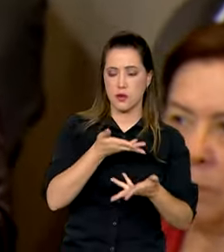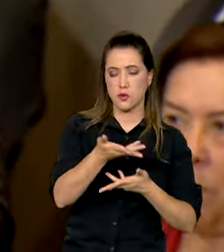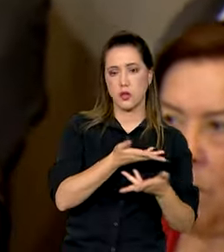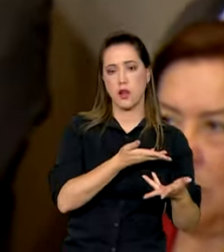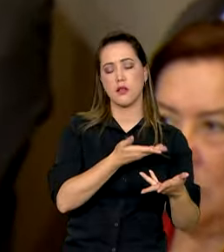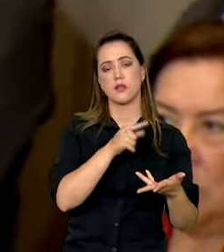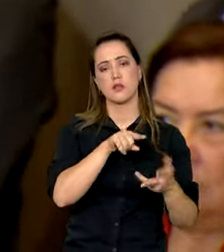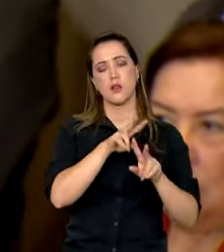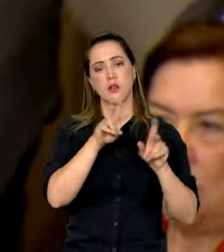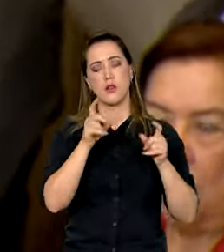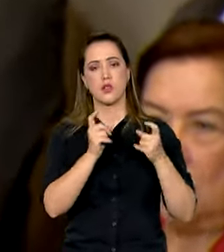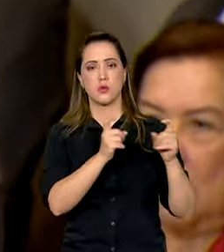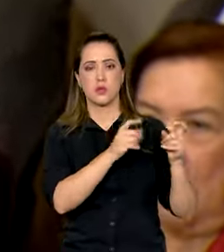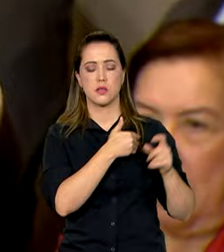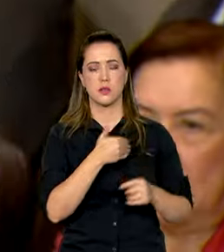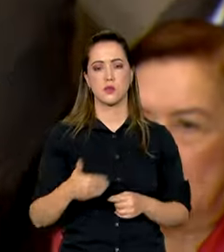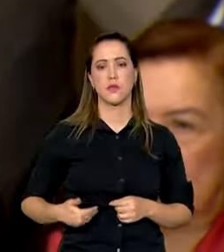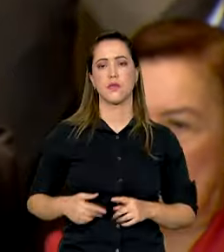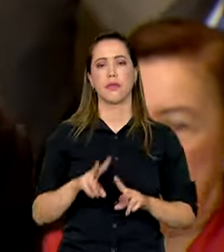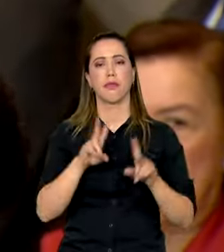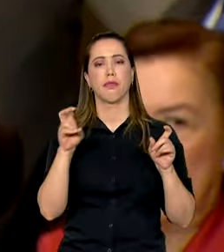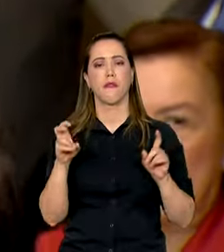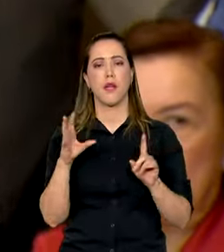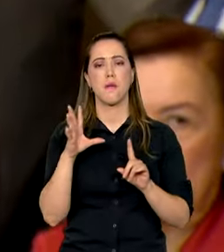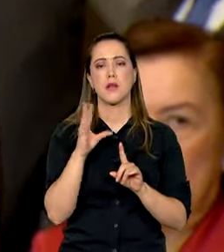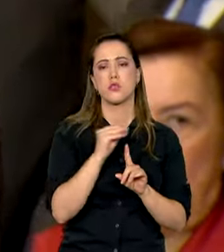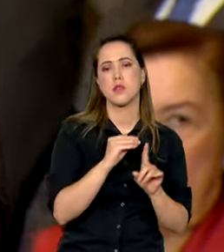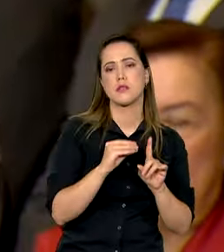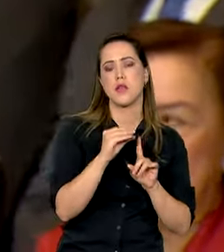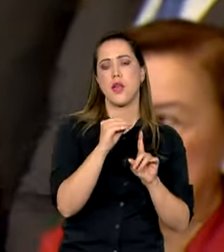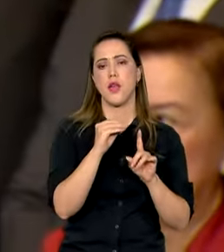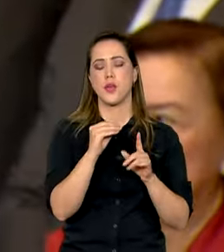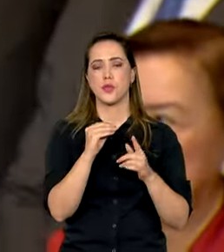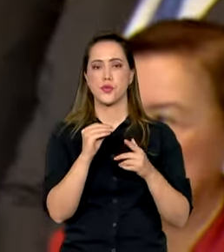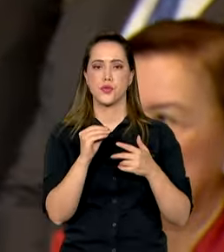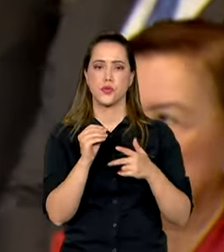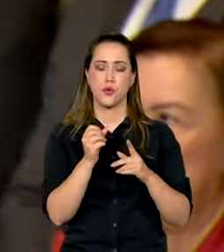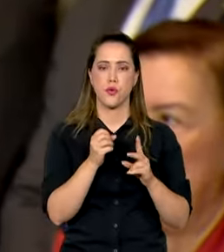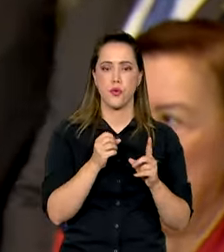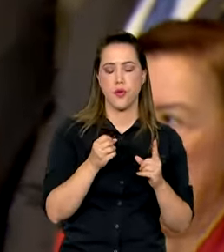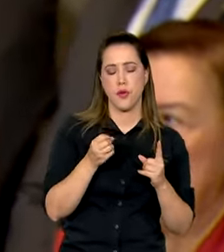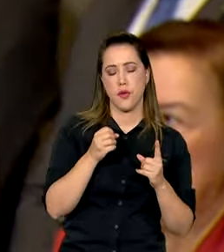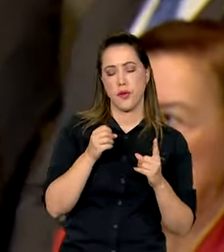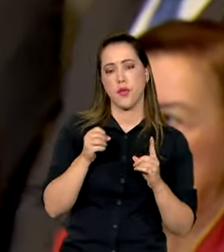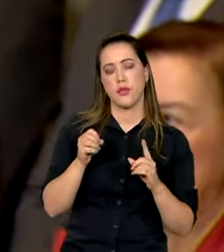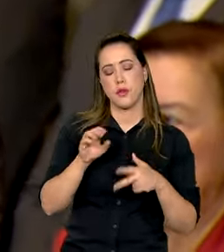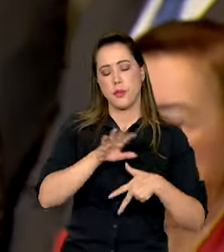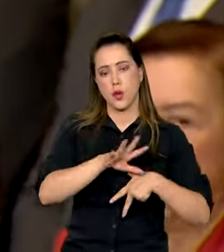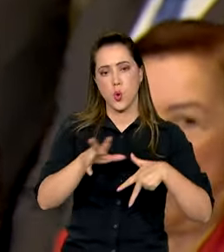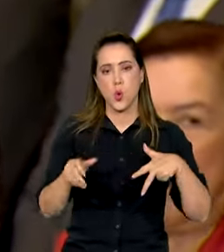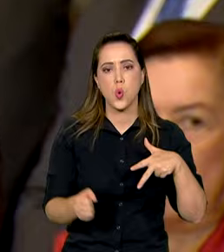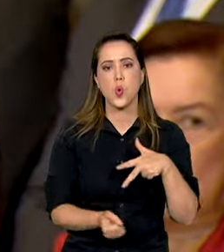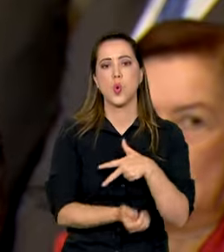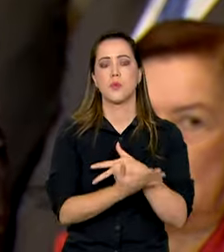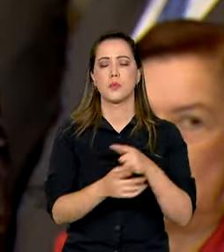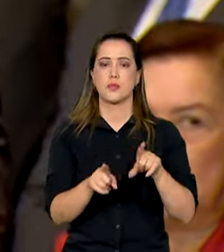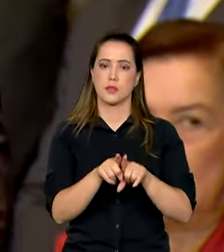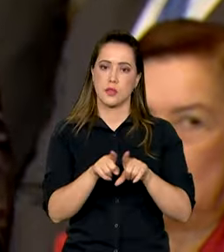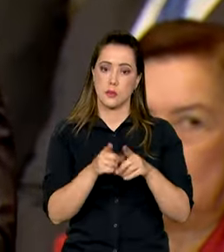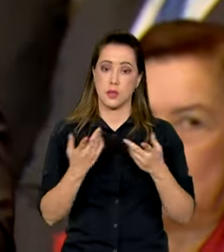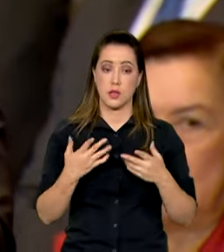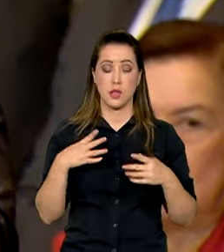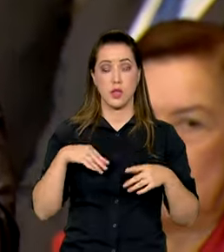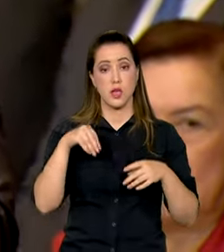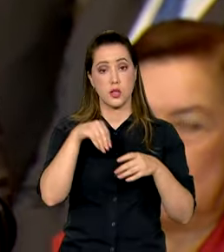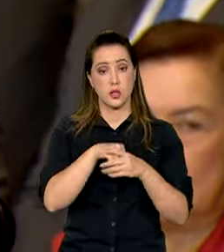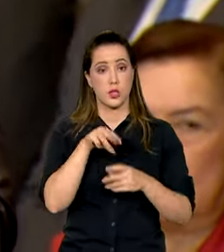pública, incluindo temas de assédio, por exemplo, denúncias de corrupção e coisas desse tipo. E a gente está criando um link específico dentro